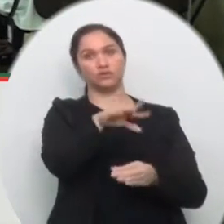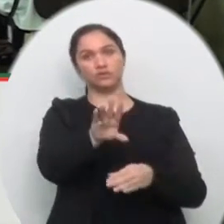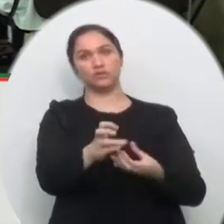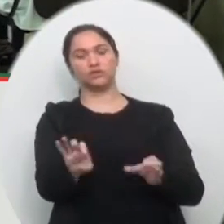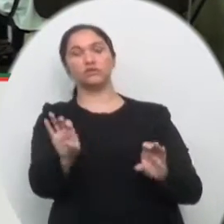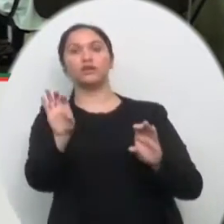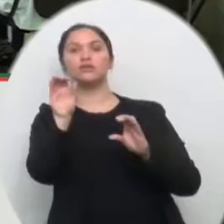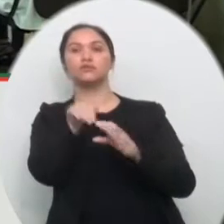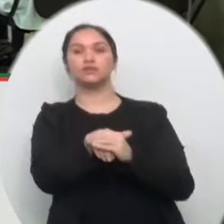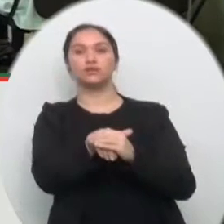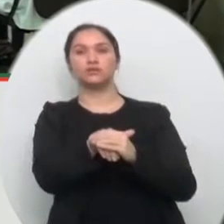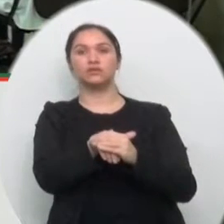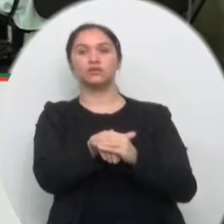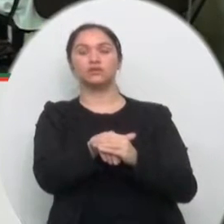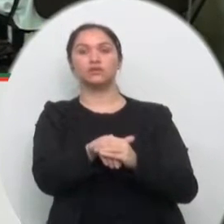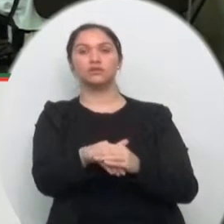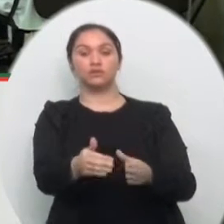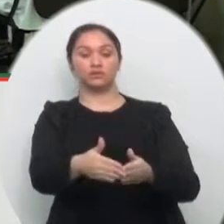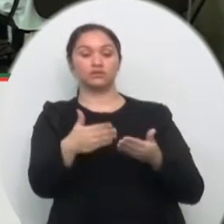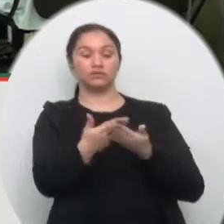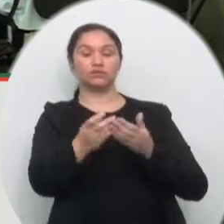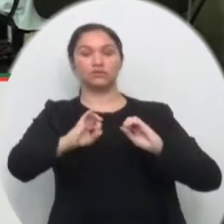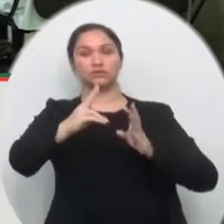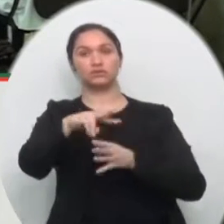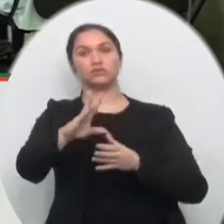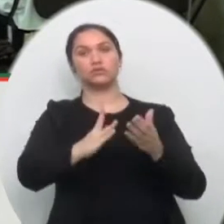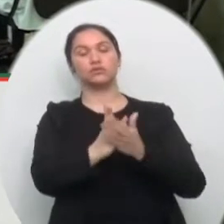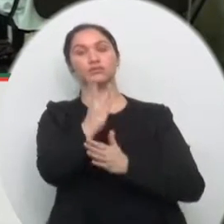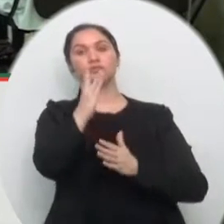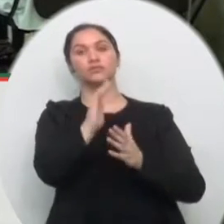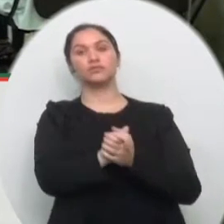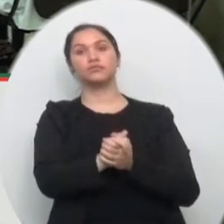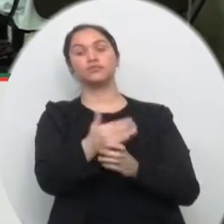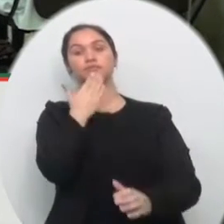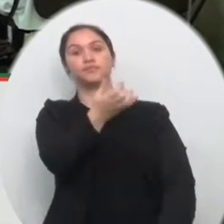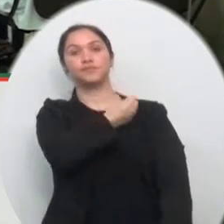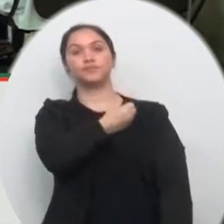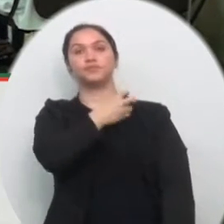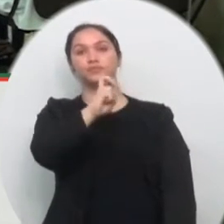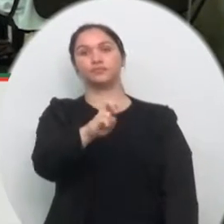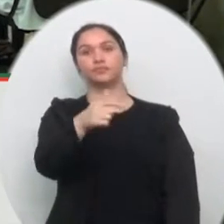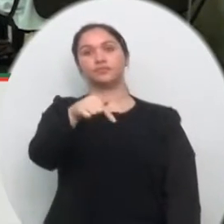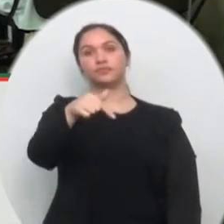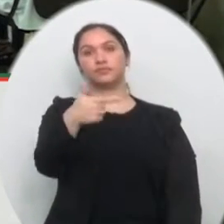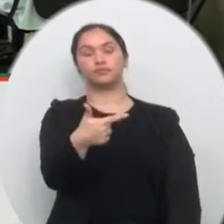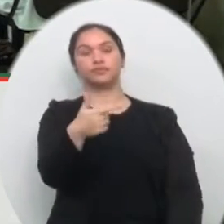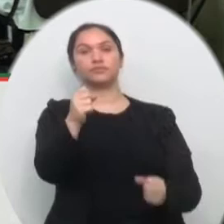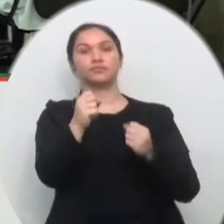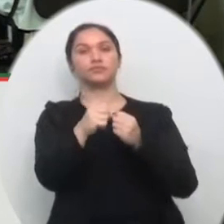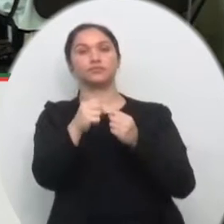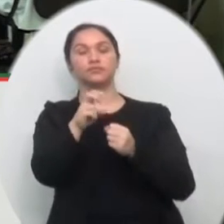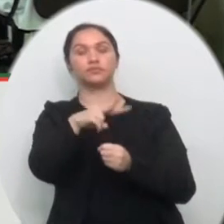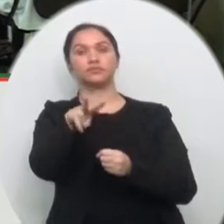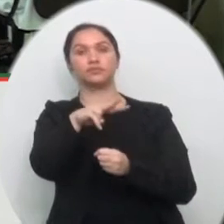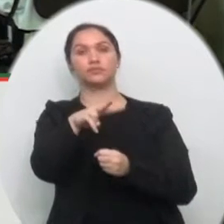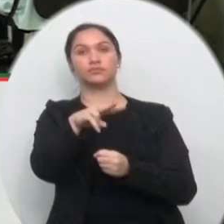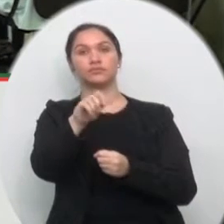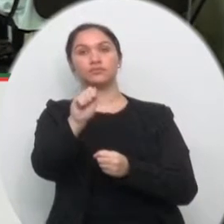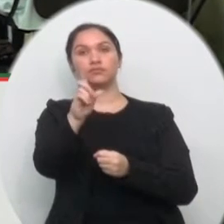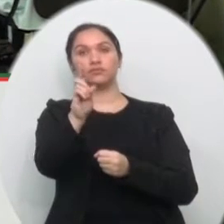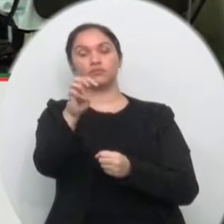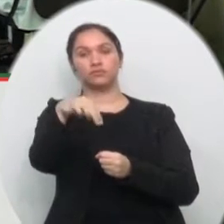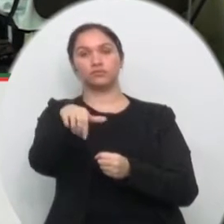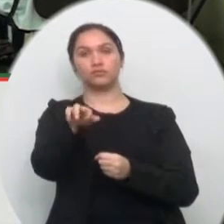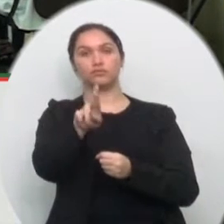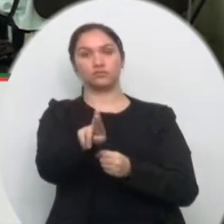manifestem. O requerimento foi aprovado por unanimidade. Indicação número 572/18, autoria vereador Ademir